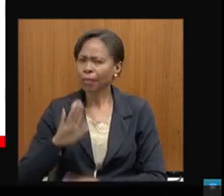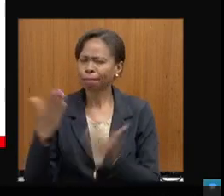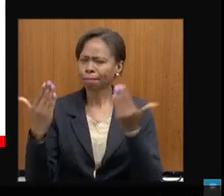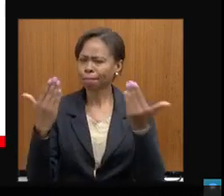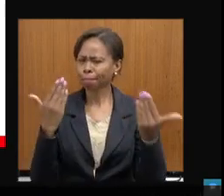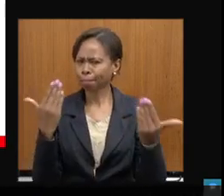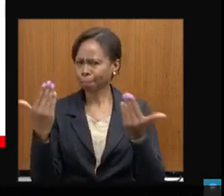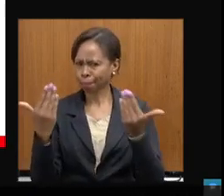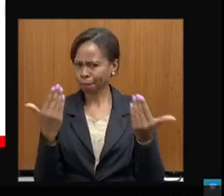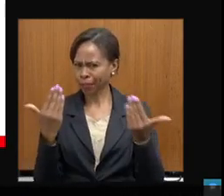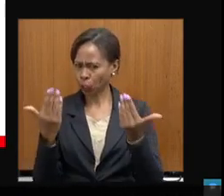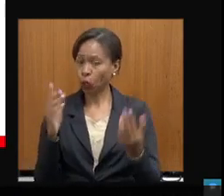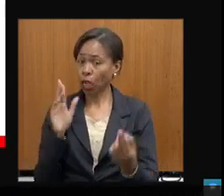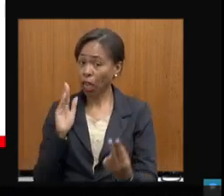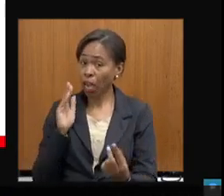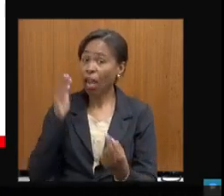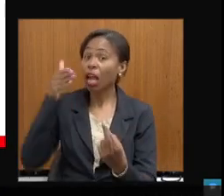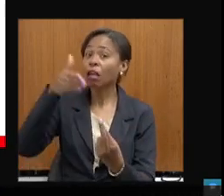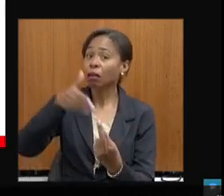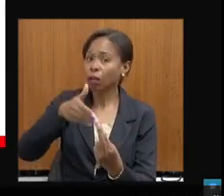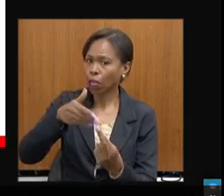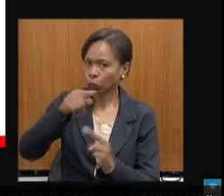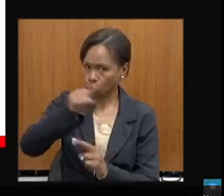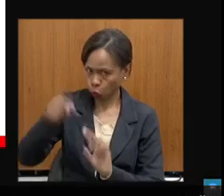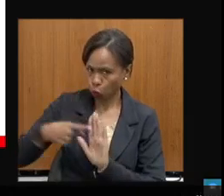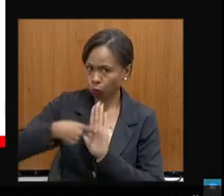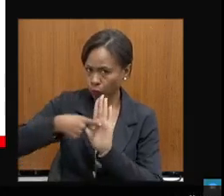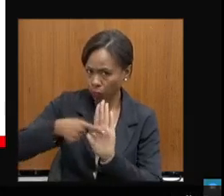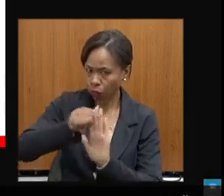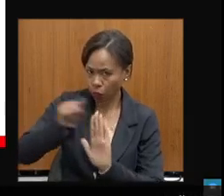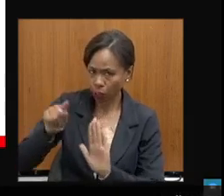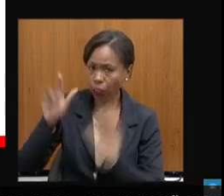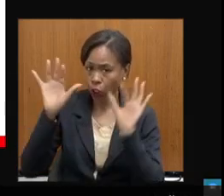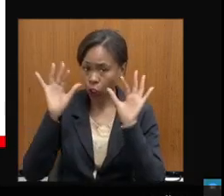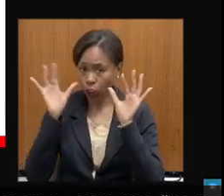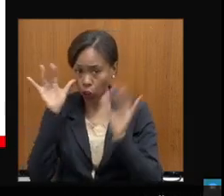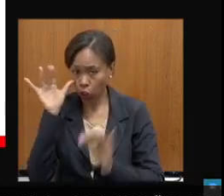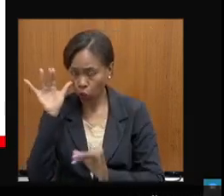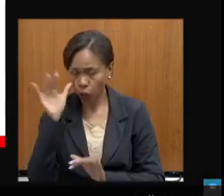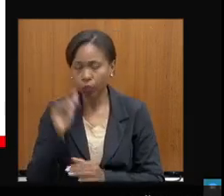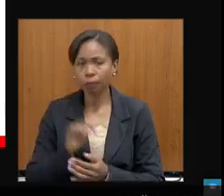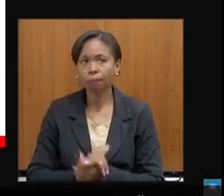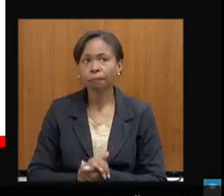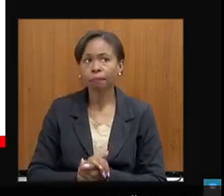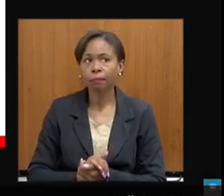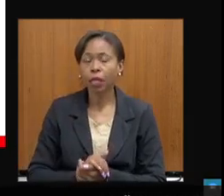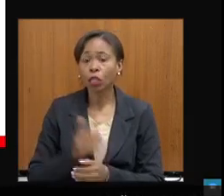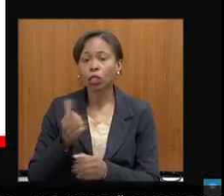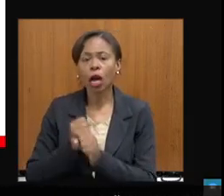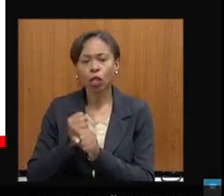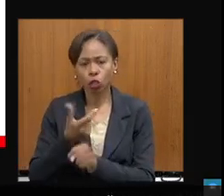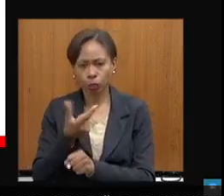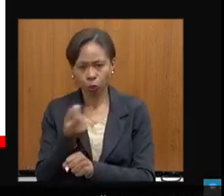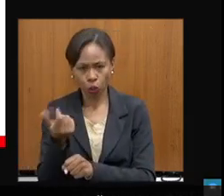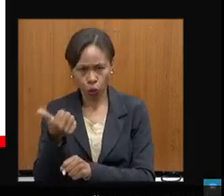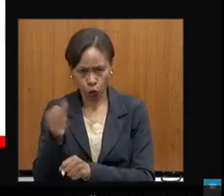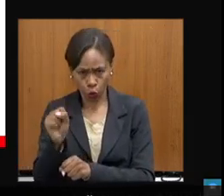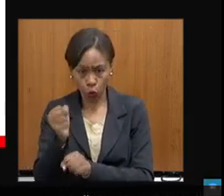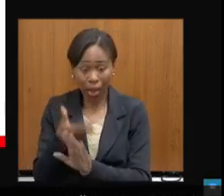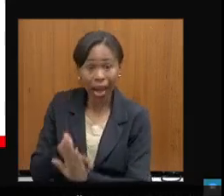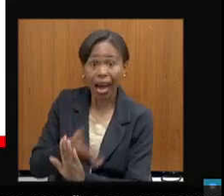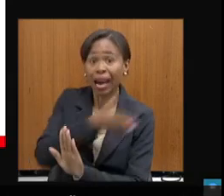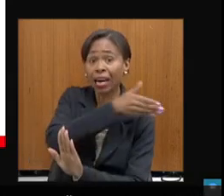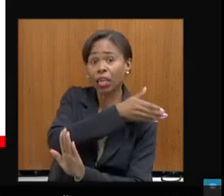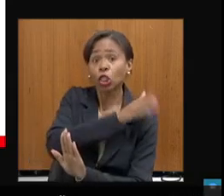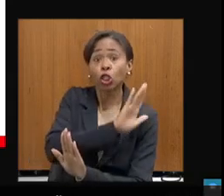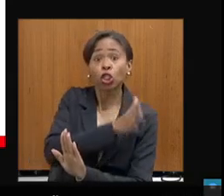e de referência para quem está nos assistindo para quem tá aqui acompanhando antes de 2018 já fazia oito